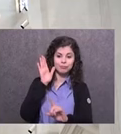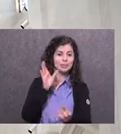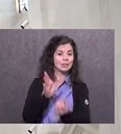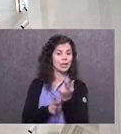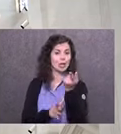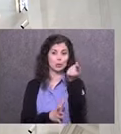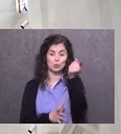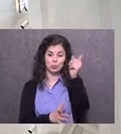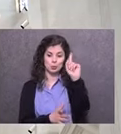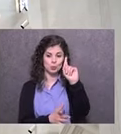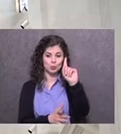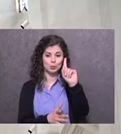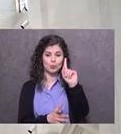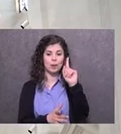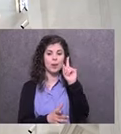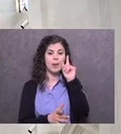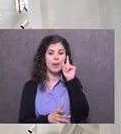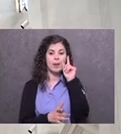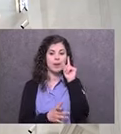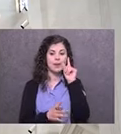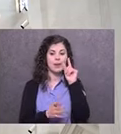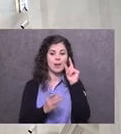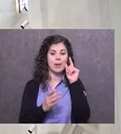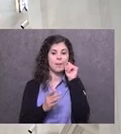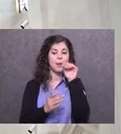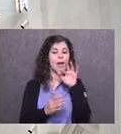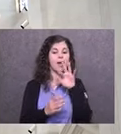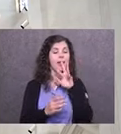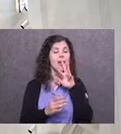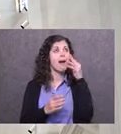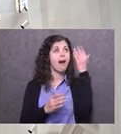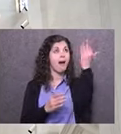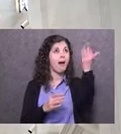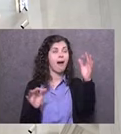criado, consubstancial ao Pai.